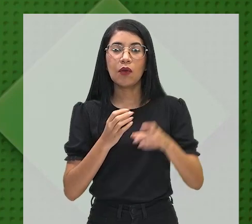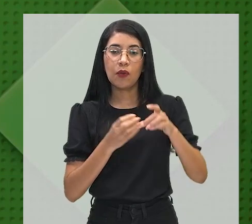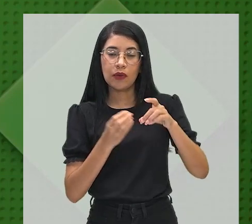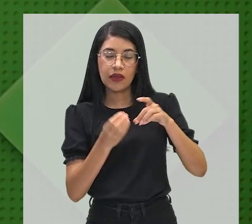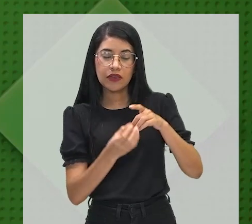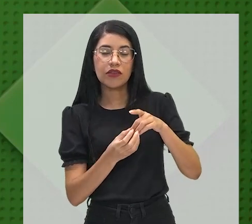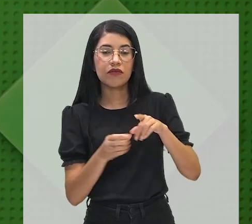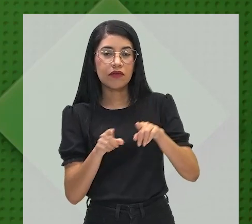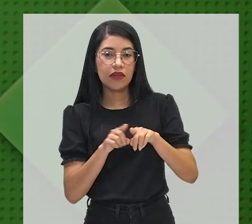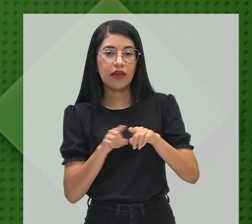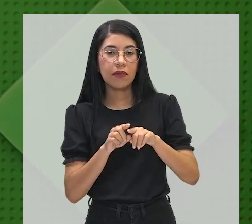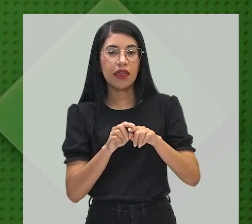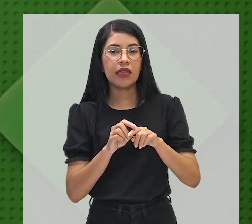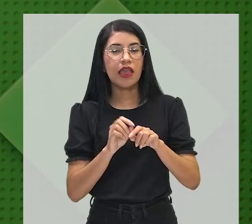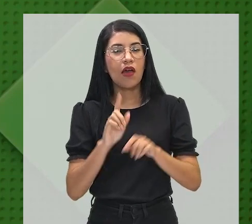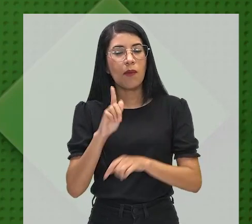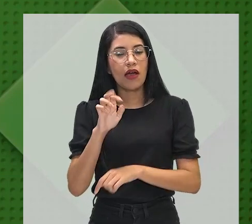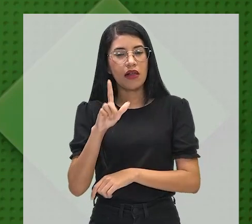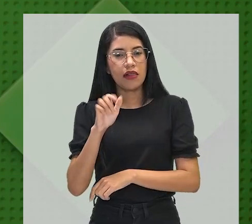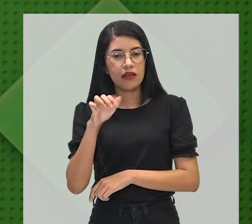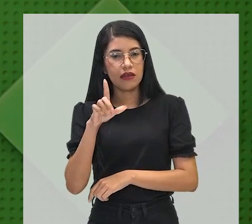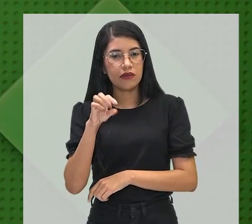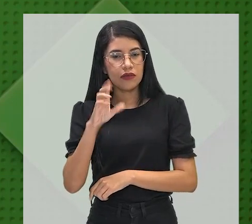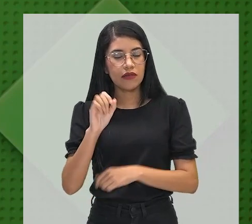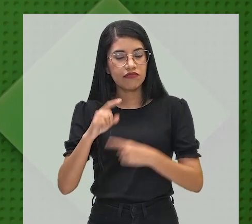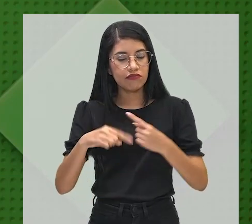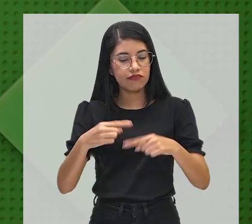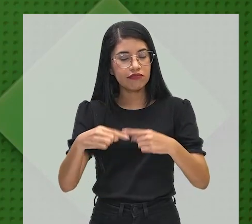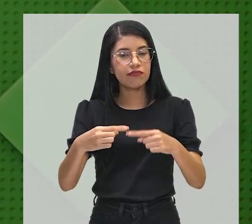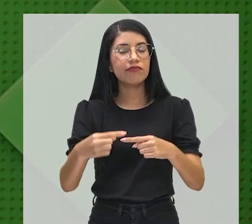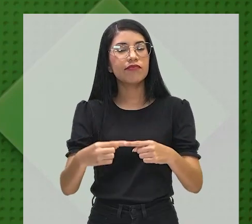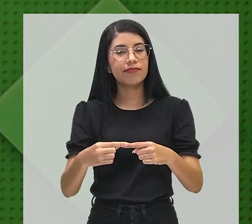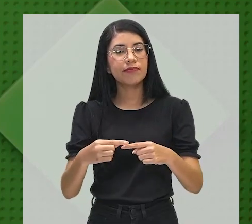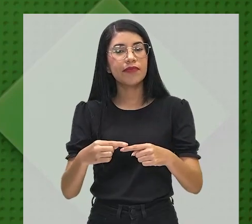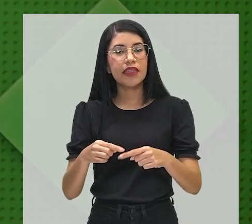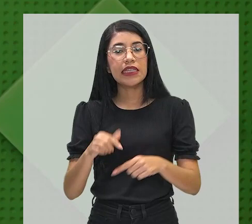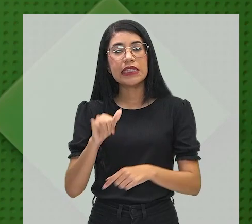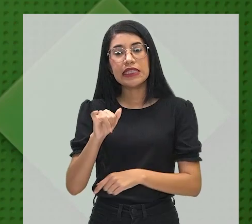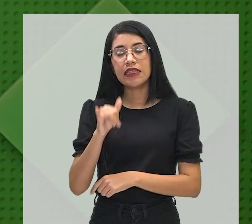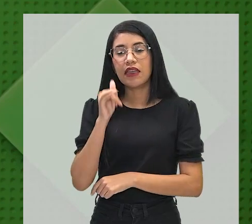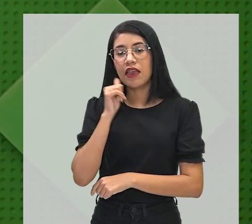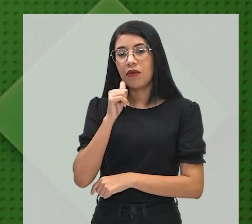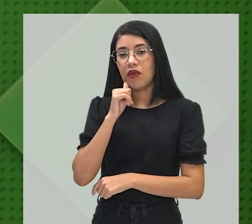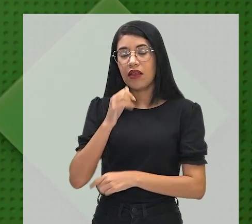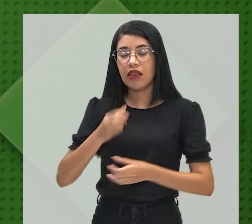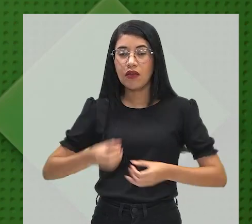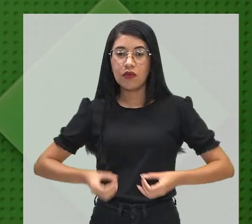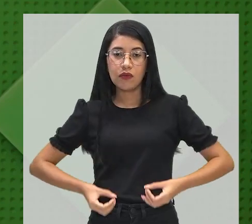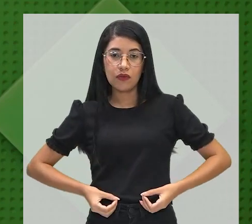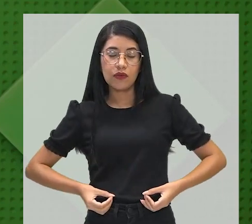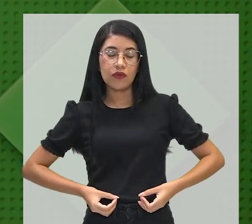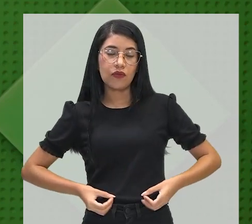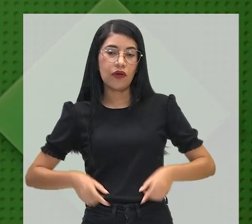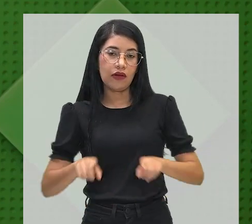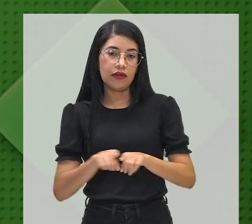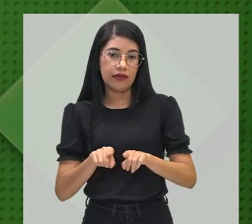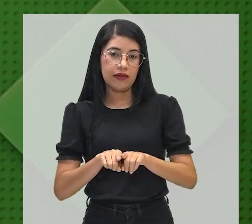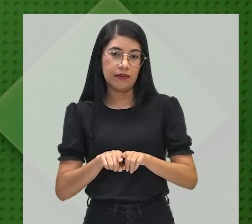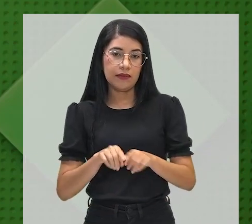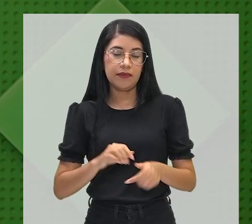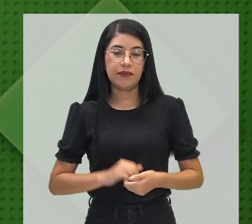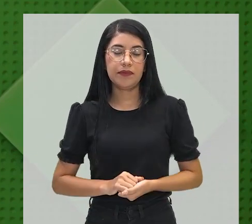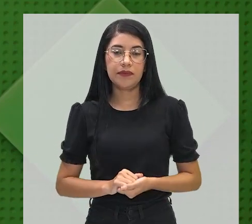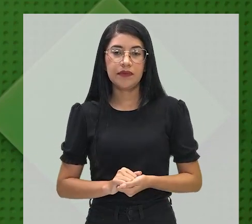os testículos como gônadas, ou seja, como glândulas reprodutivas, e no caso das meninas vai ter os ovários como